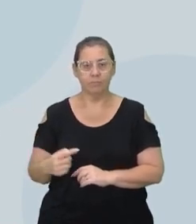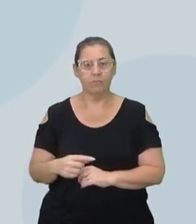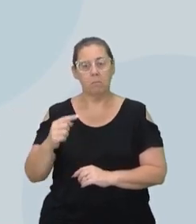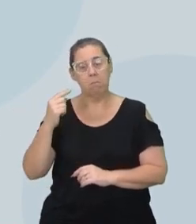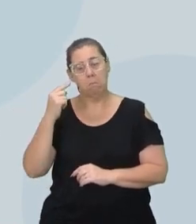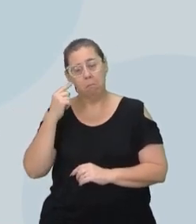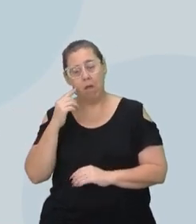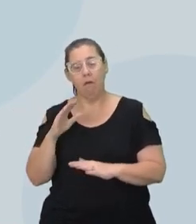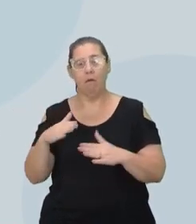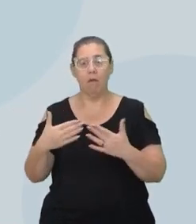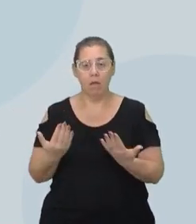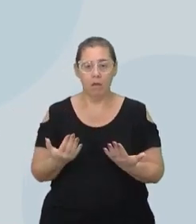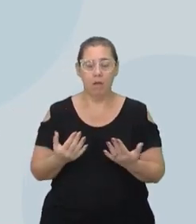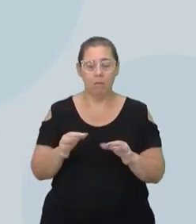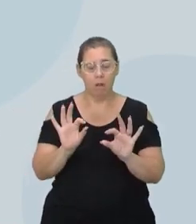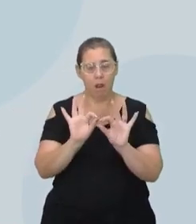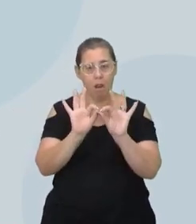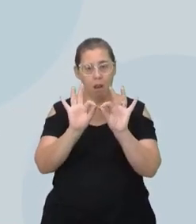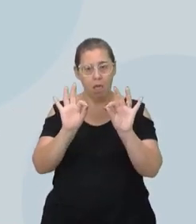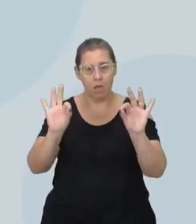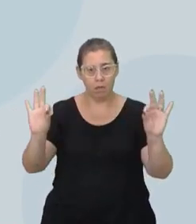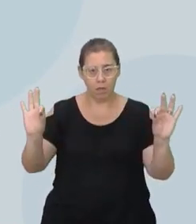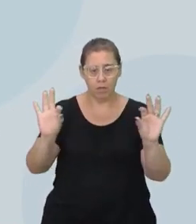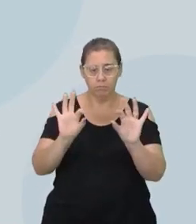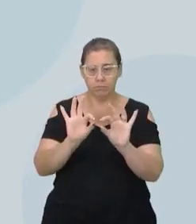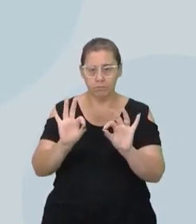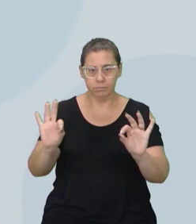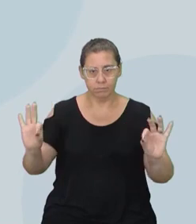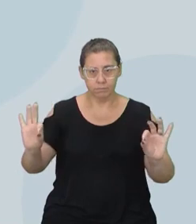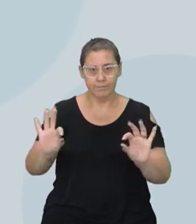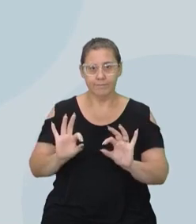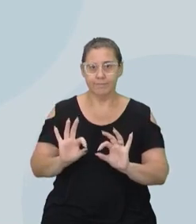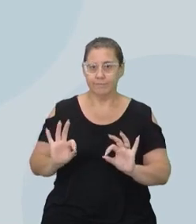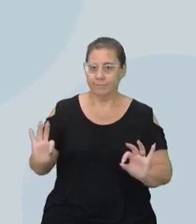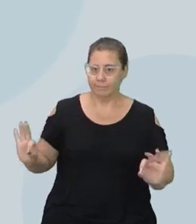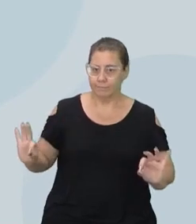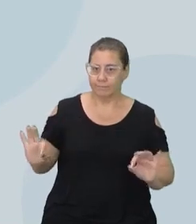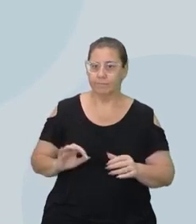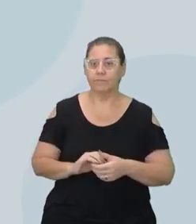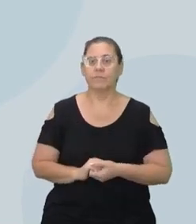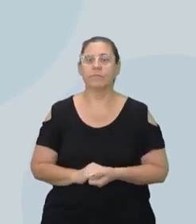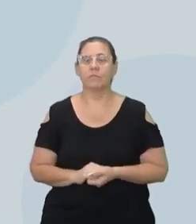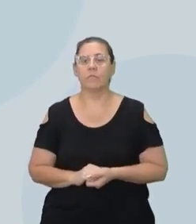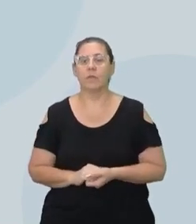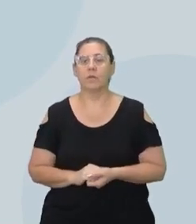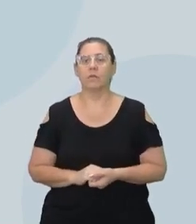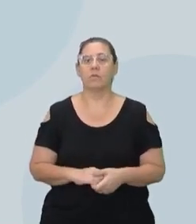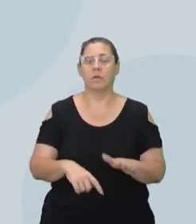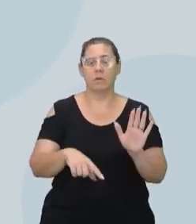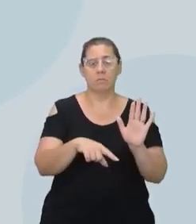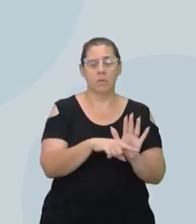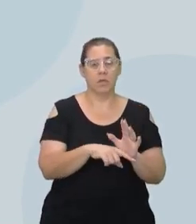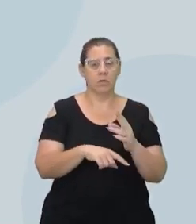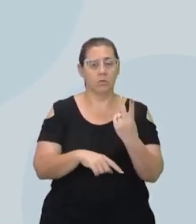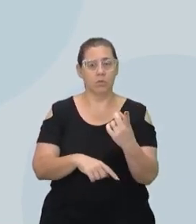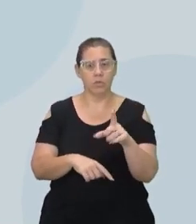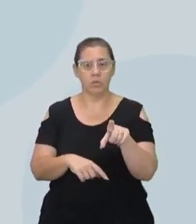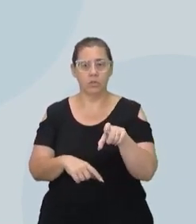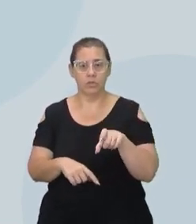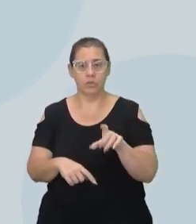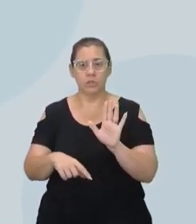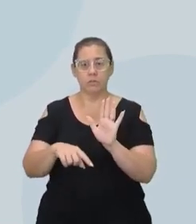Pensando aí, a gente está fazendo as linhas, tá? Nós estamos fazendo aí as linhas. Menos